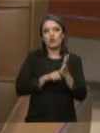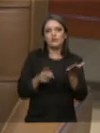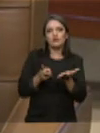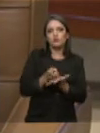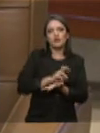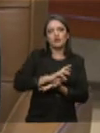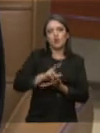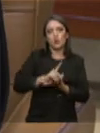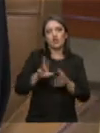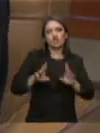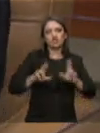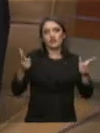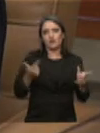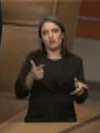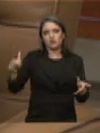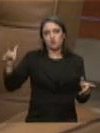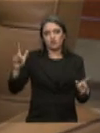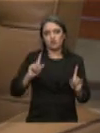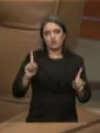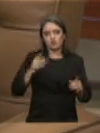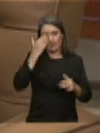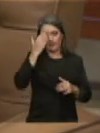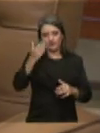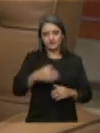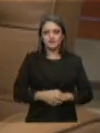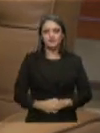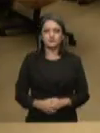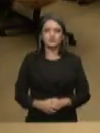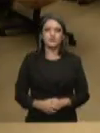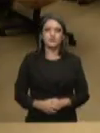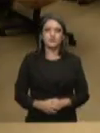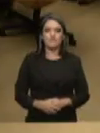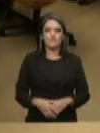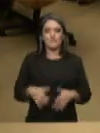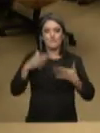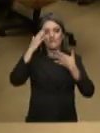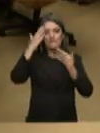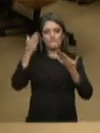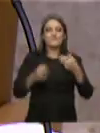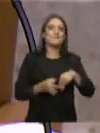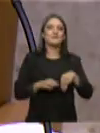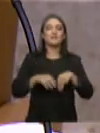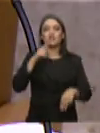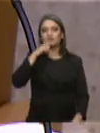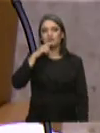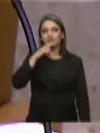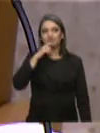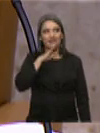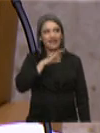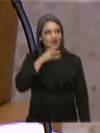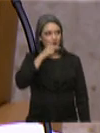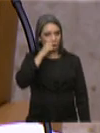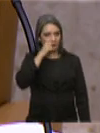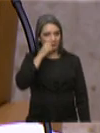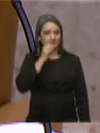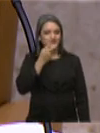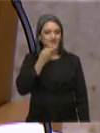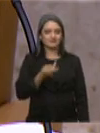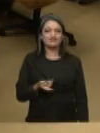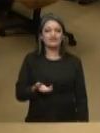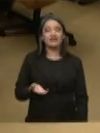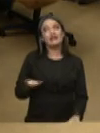trato continuado. Muito obrigado. Obrigada, ministro Gilmar Mendes. Pois não, ministro Luiz Edson Fachin. Apenas em